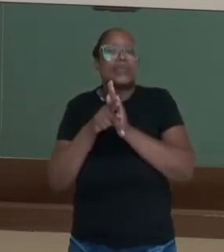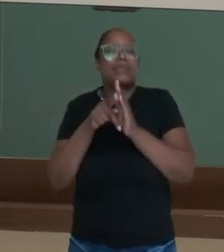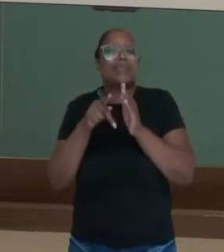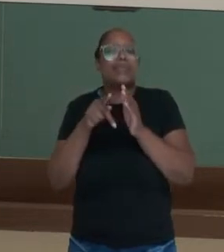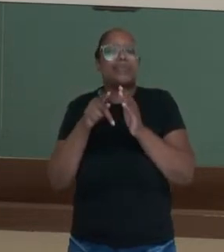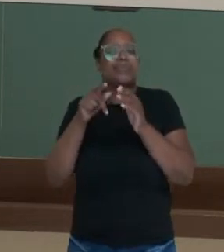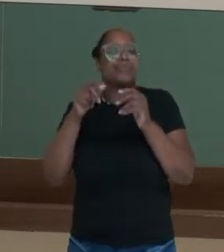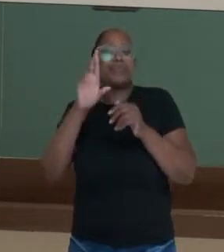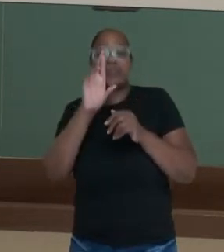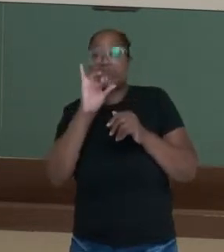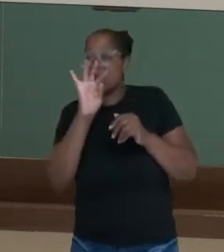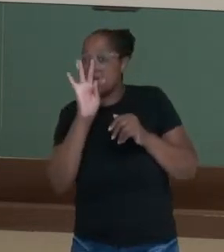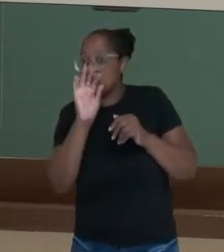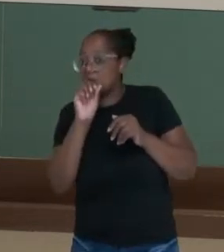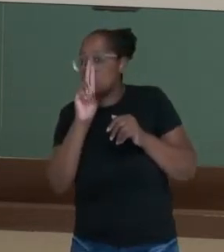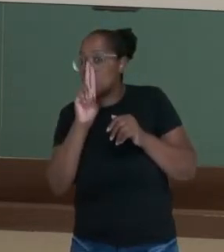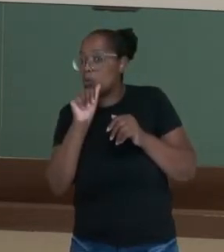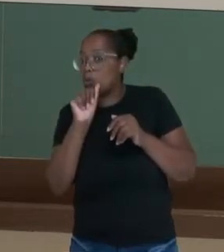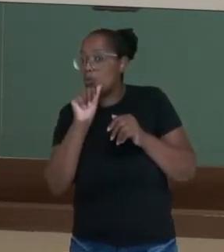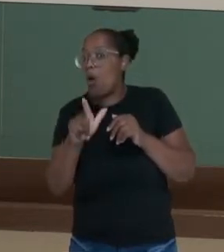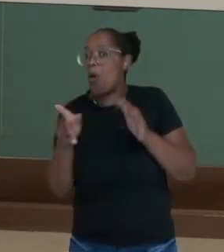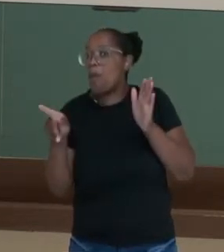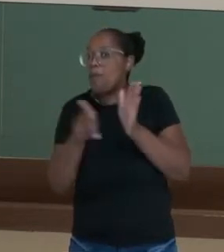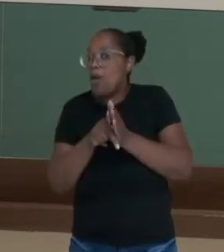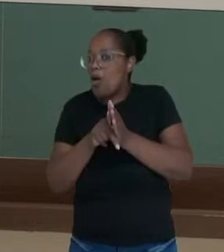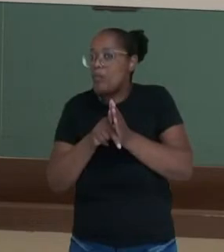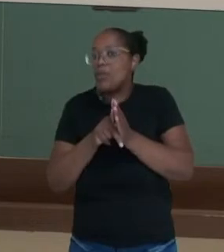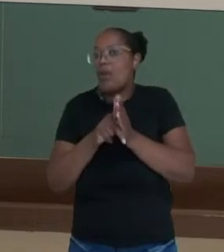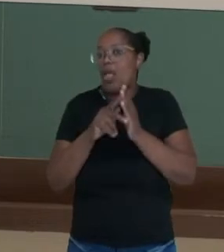um ritual religioso, ou seja, que